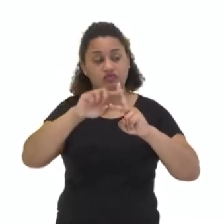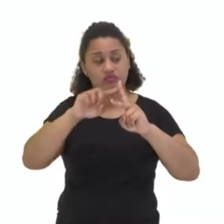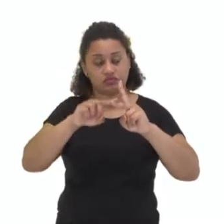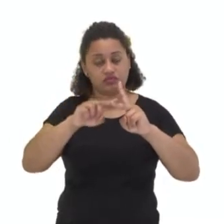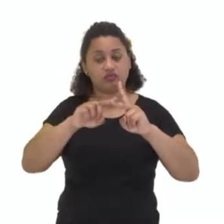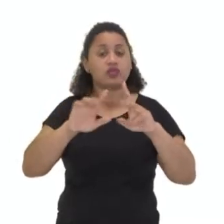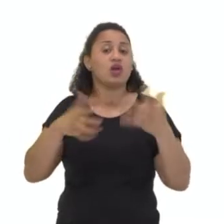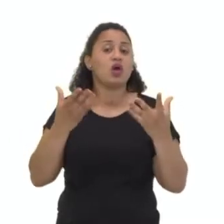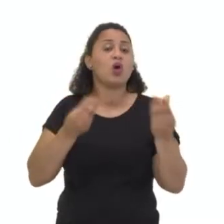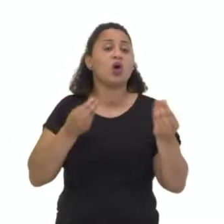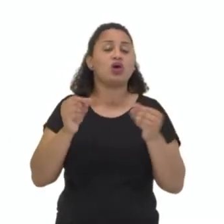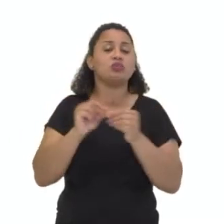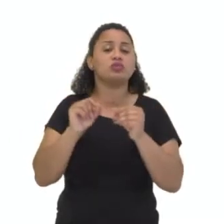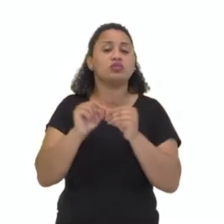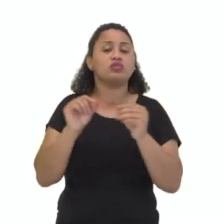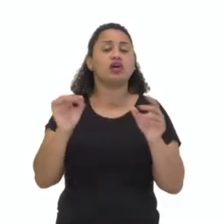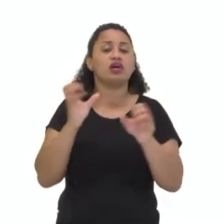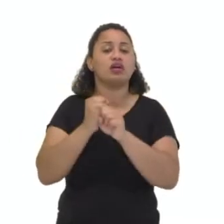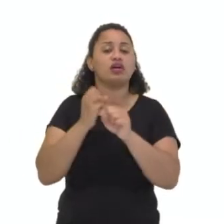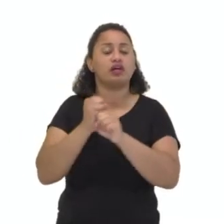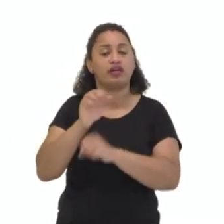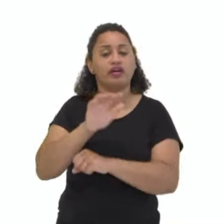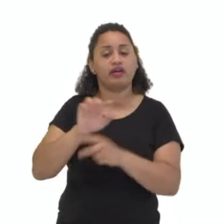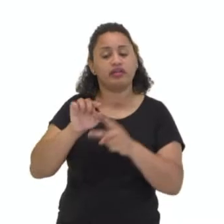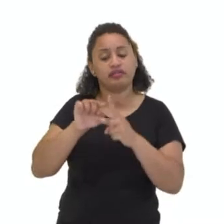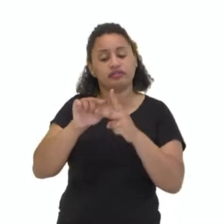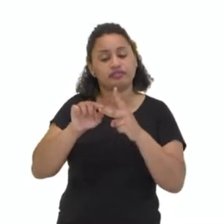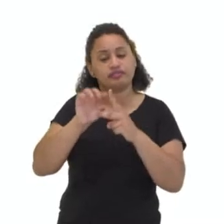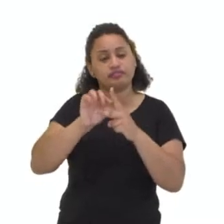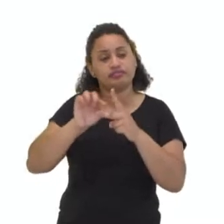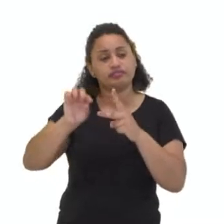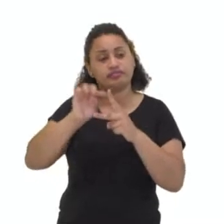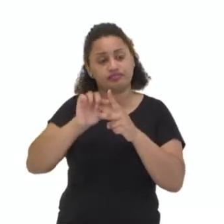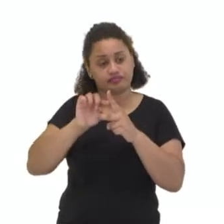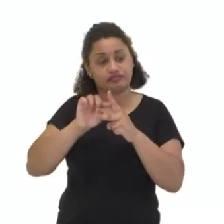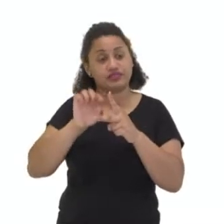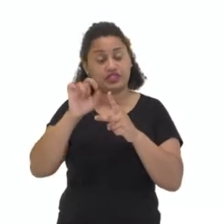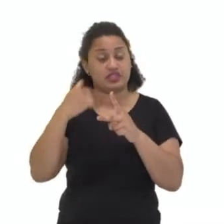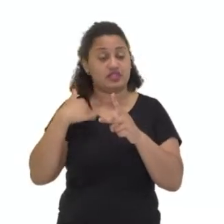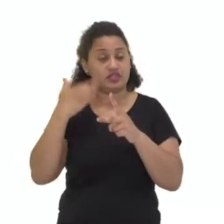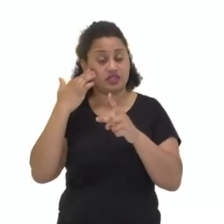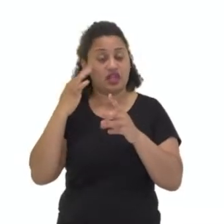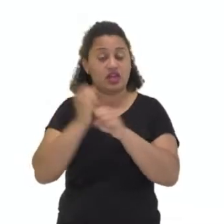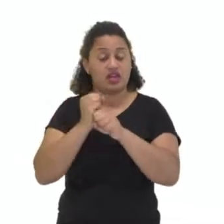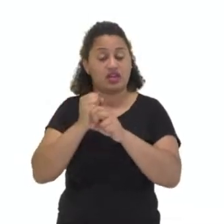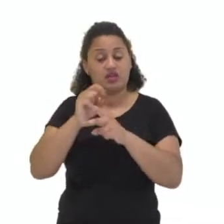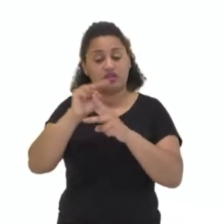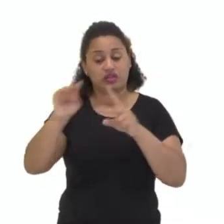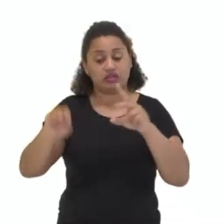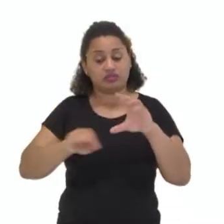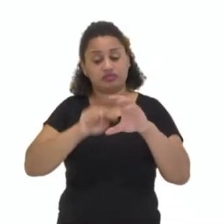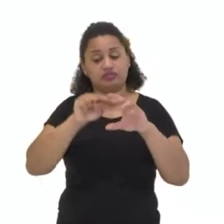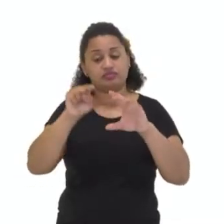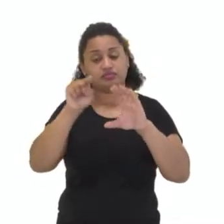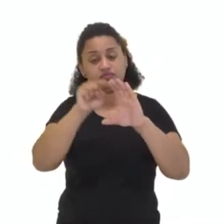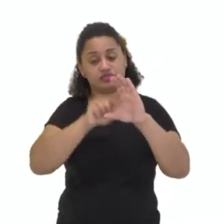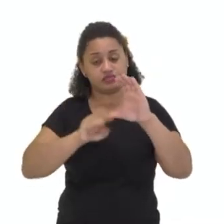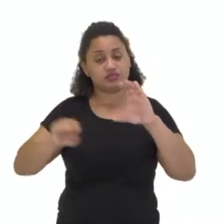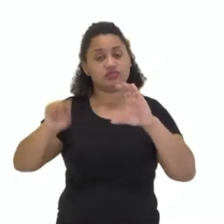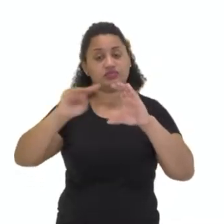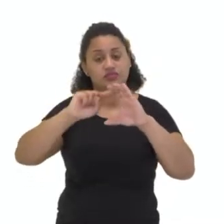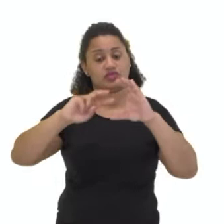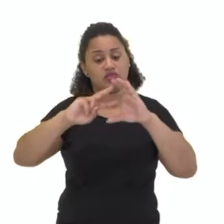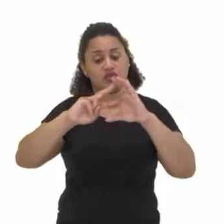vou calcular essa área? Como sabemos calcular a área de um círculo completo, que corresponde a